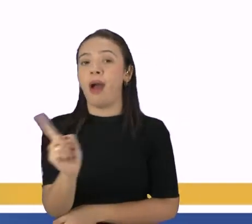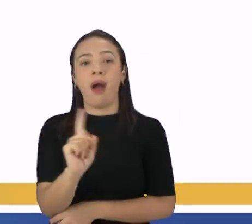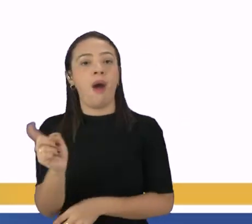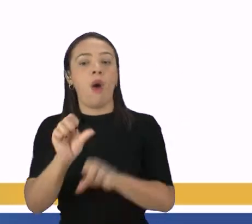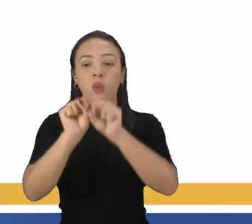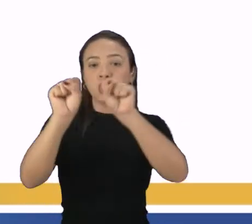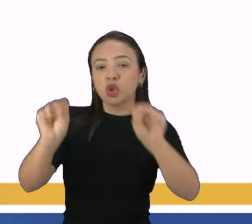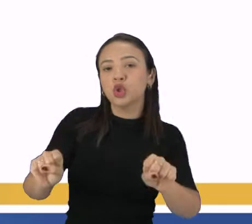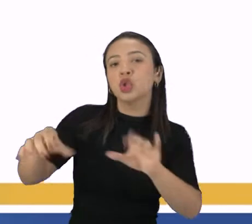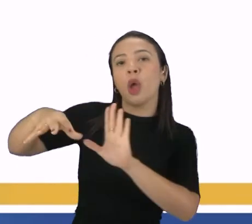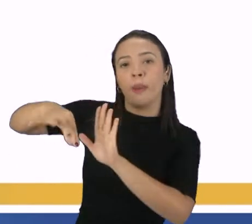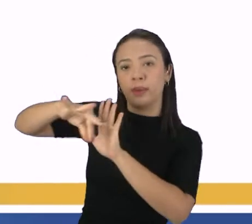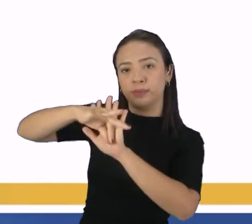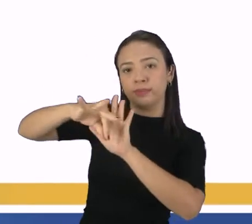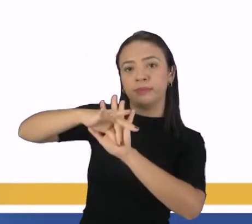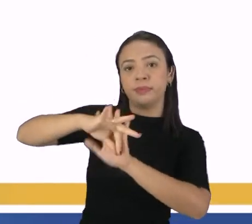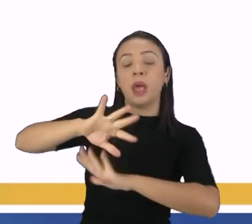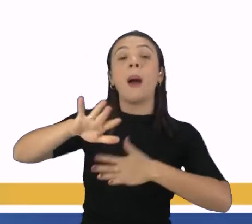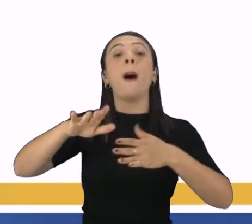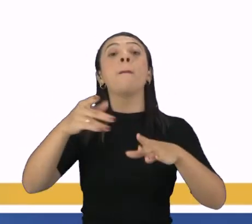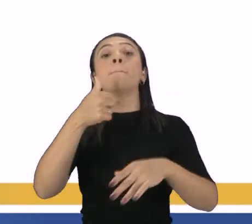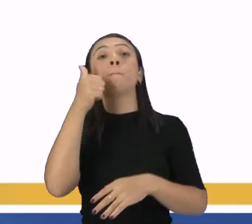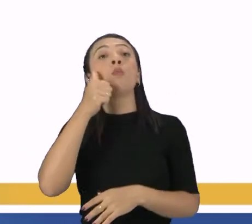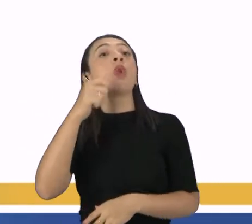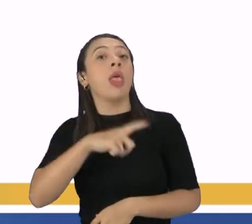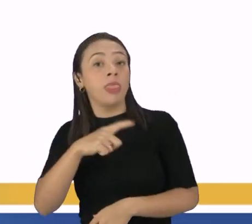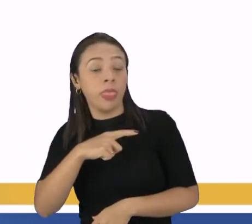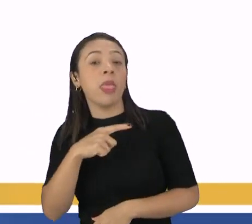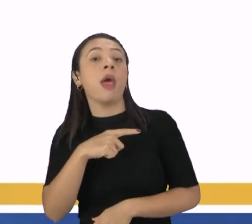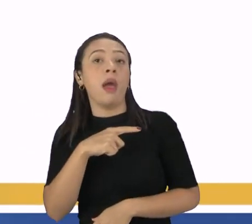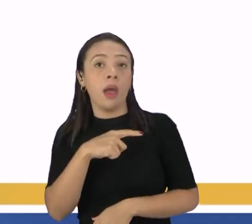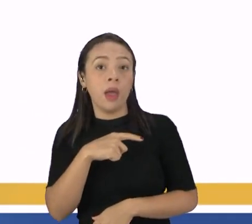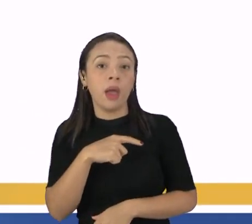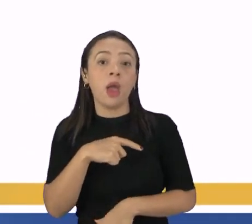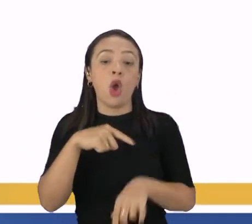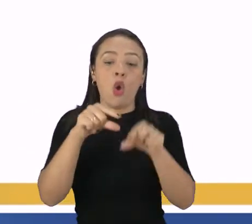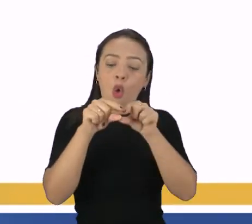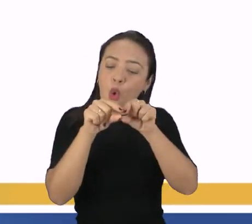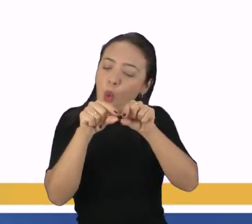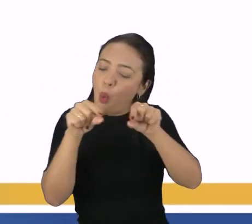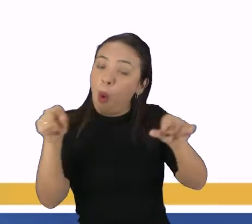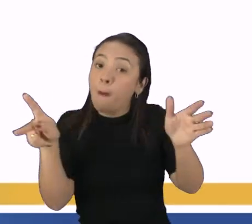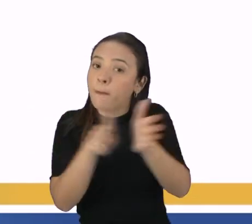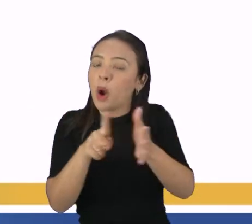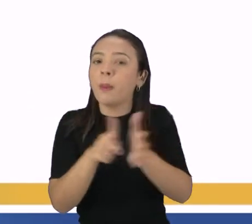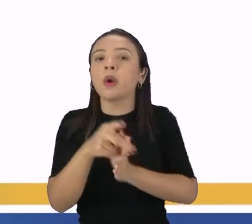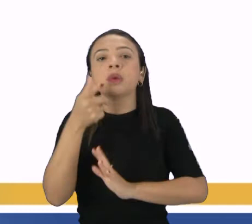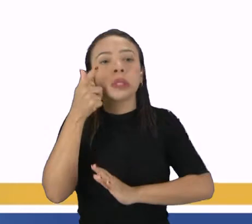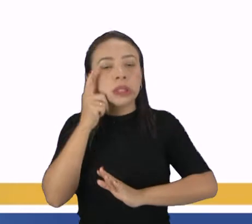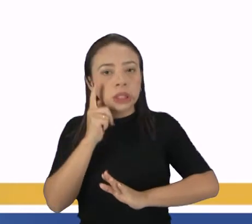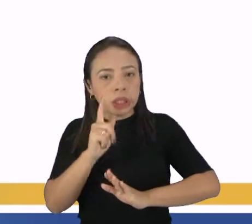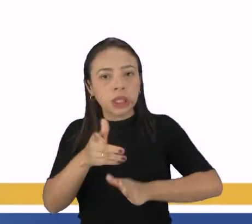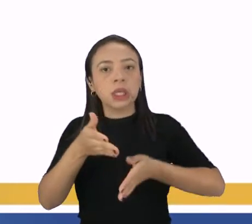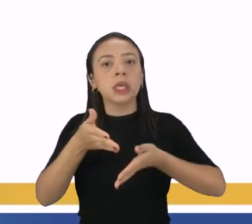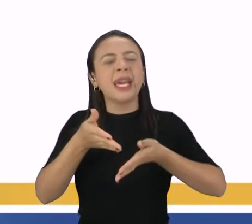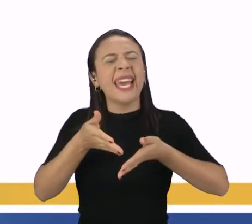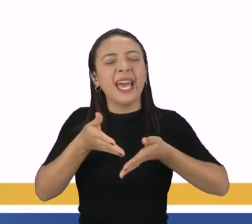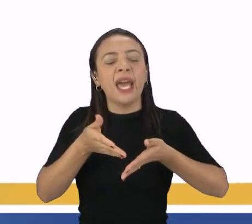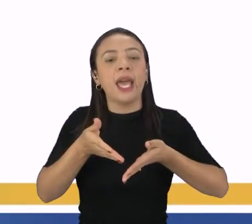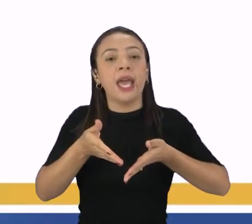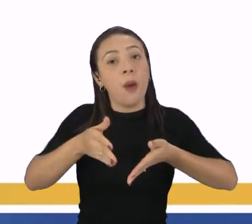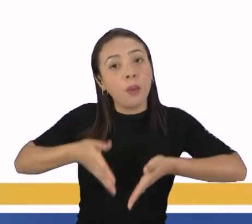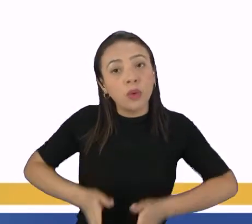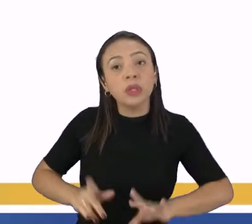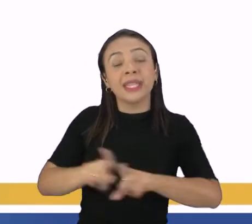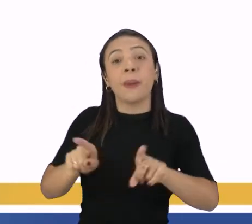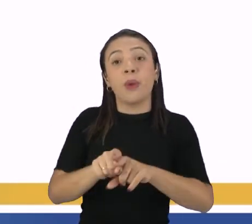tá? A mulher, ela tem o canal específico para reprodução, tá? E tem um canal específico para urina, Então